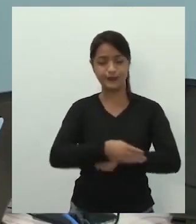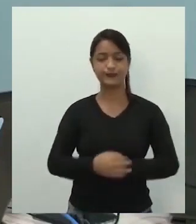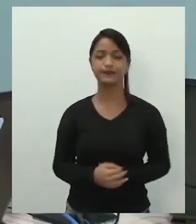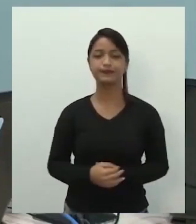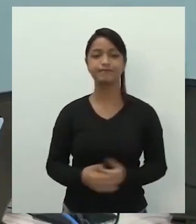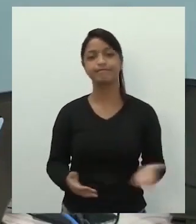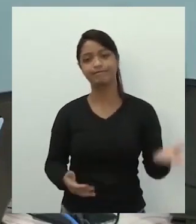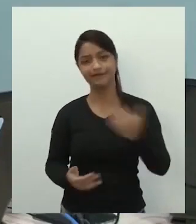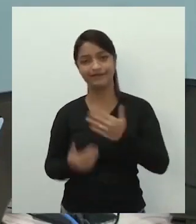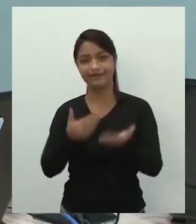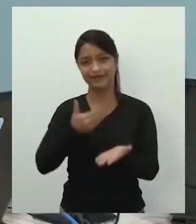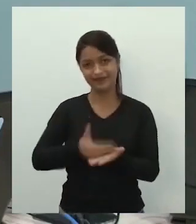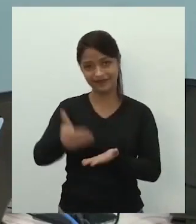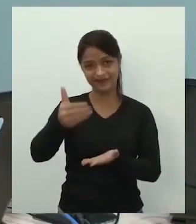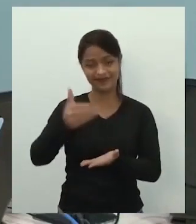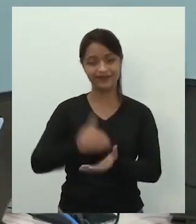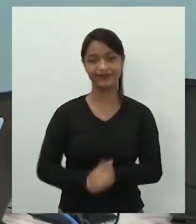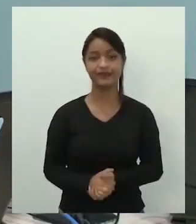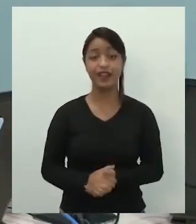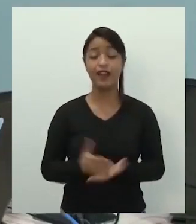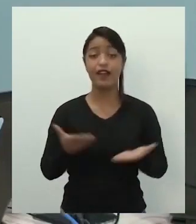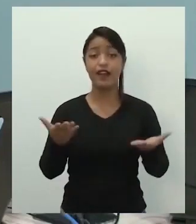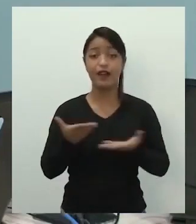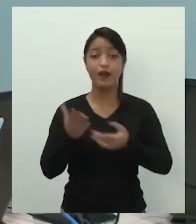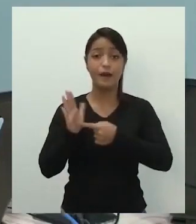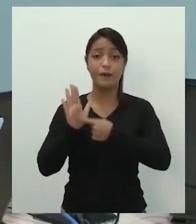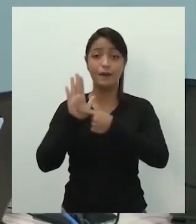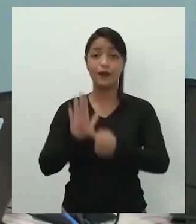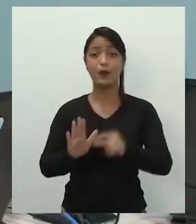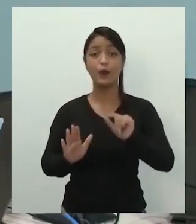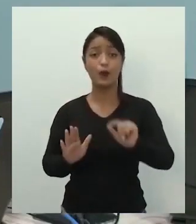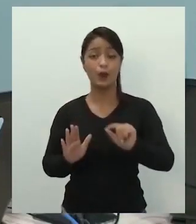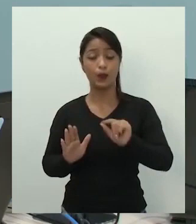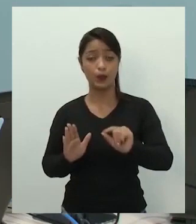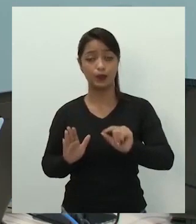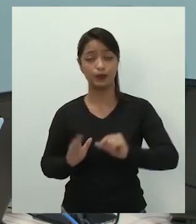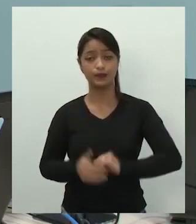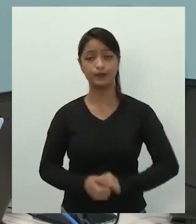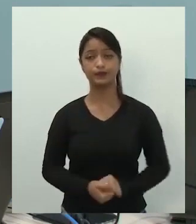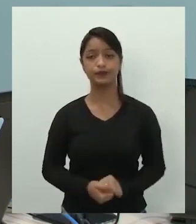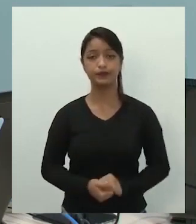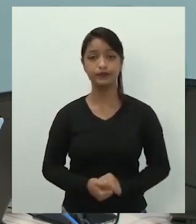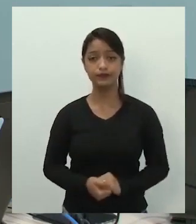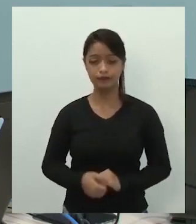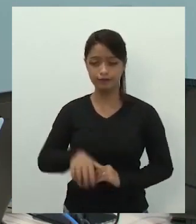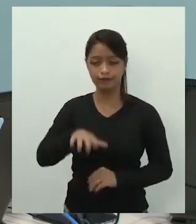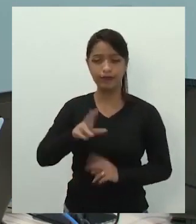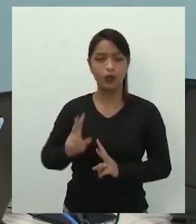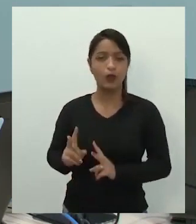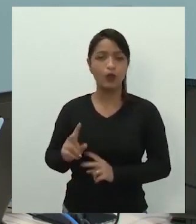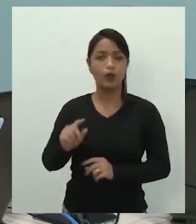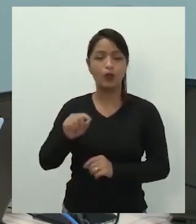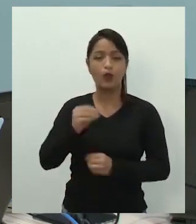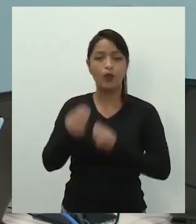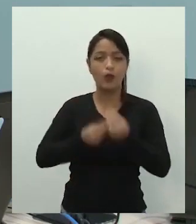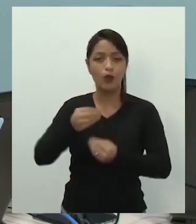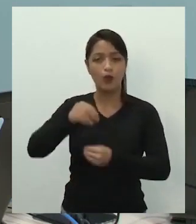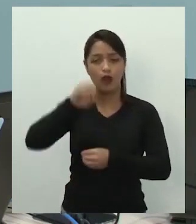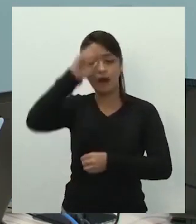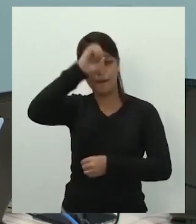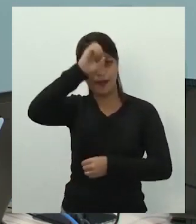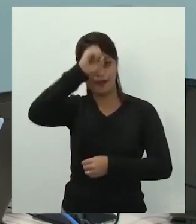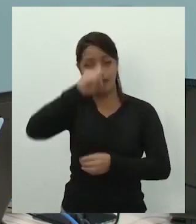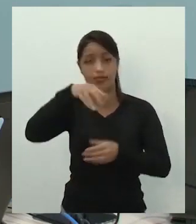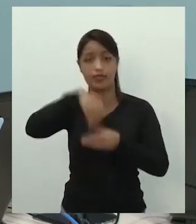lá? Agora, iremos apresentar um recorte de uma situação de aprendizagem do componente